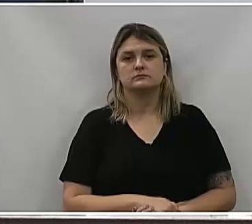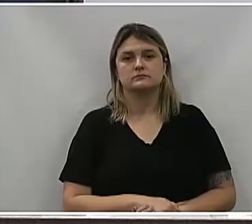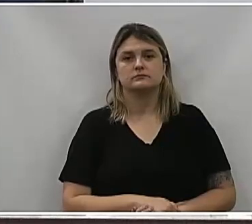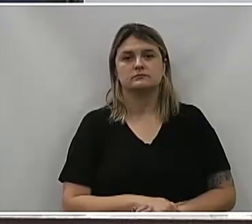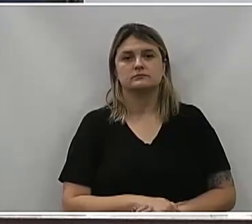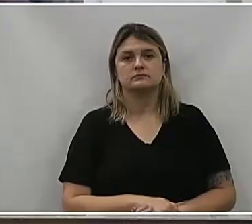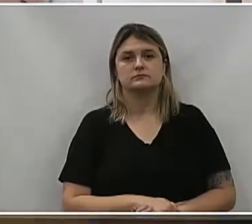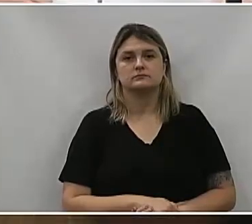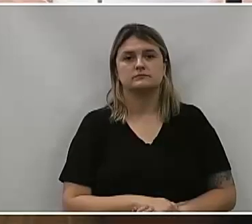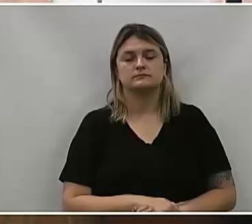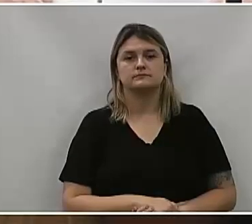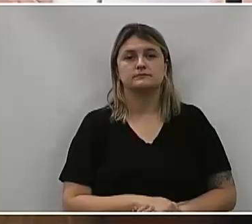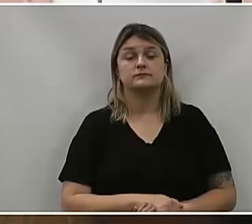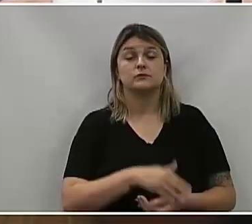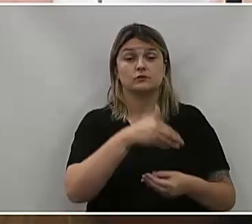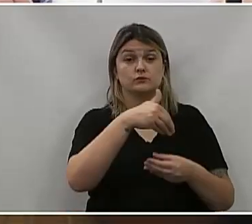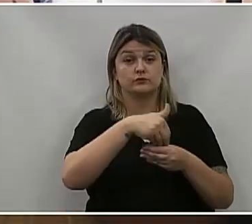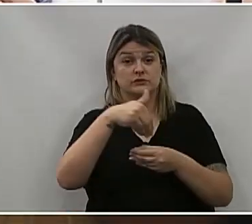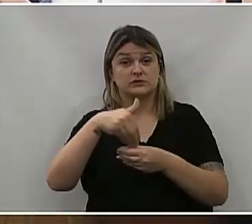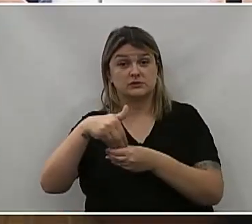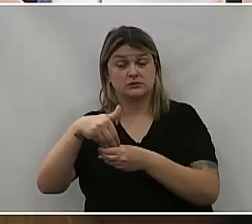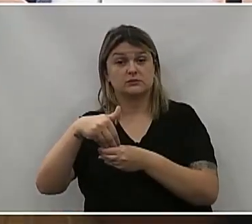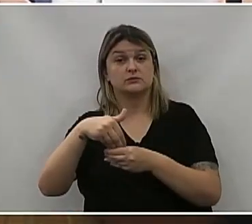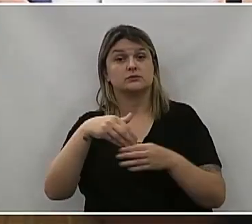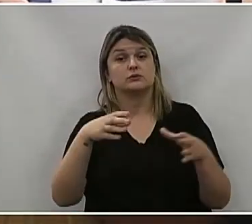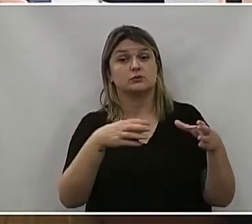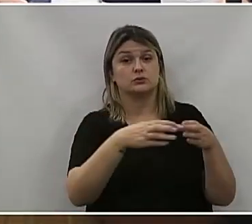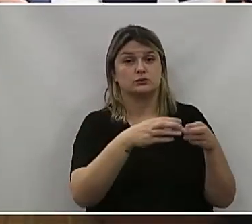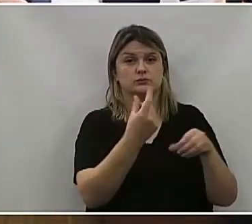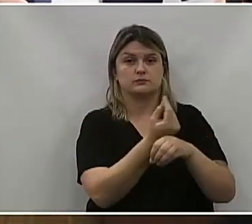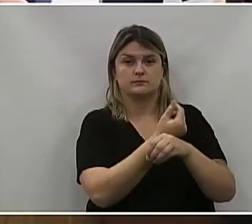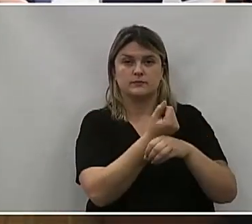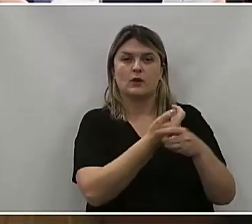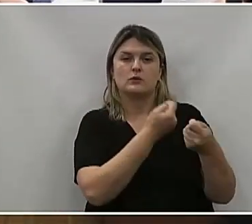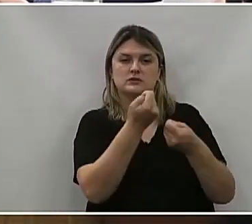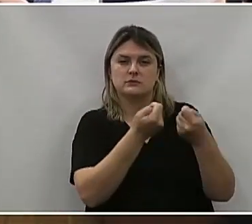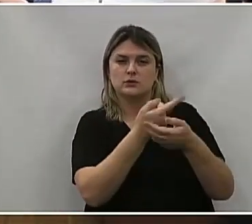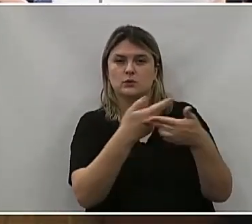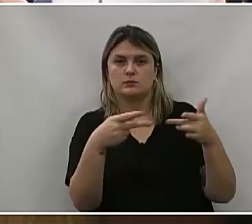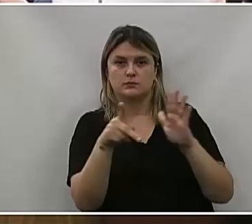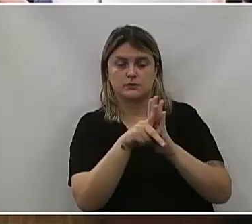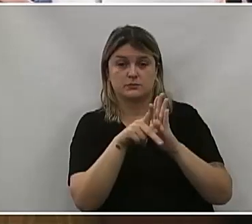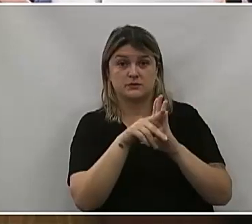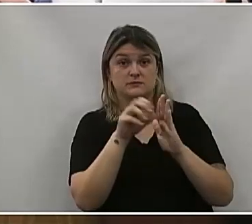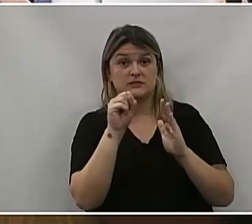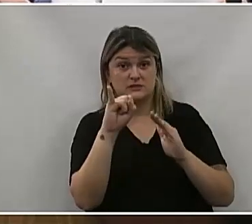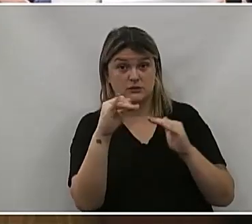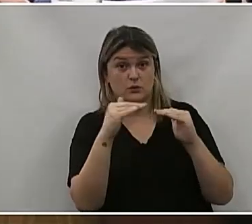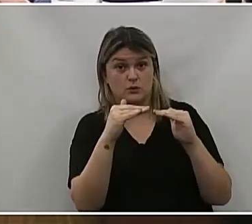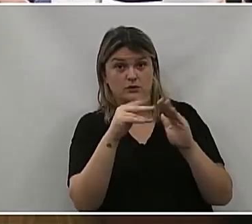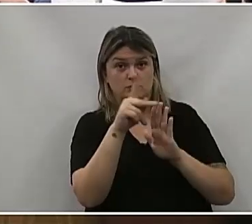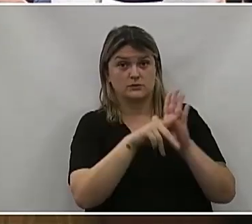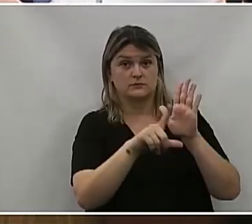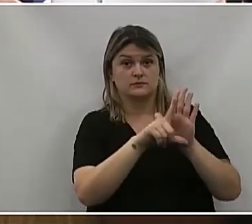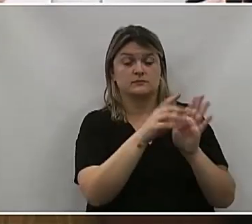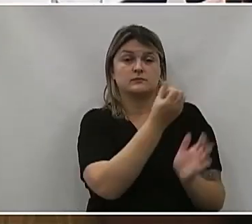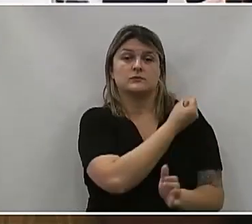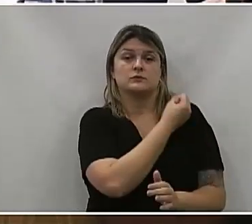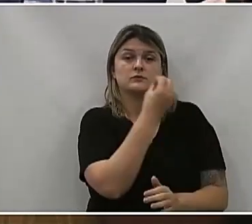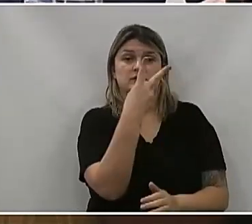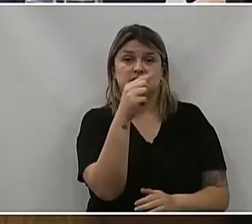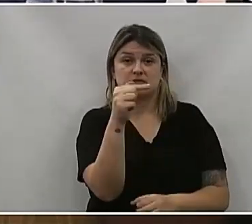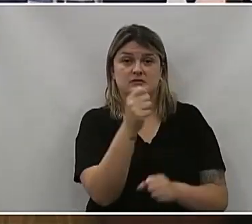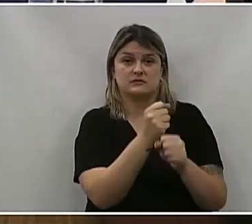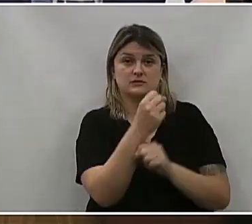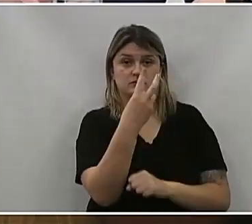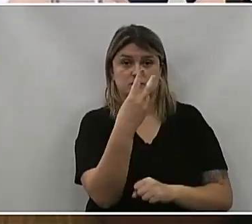de 2023. Votação do parecer fundamentado da Comissão de Finanças, Orçamento e Patrimônio, favorável ao projeto de lei ordinária número 27